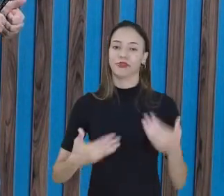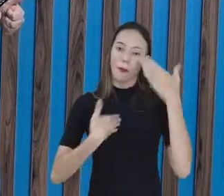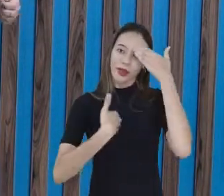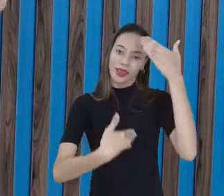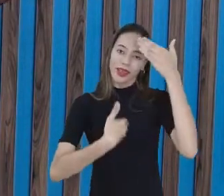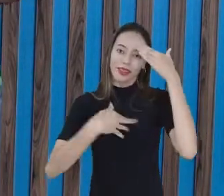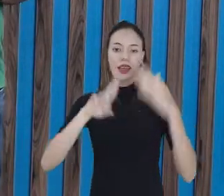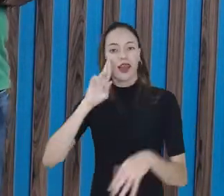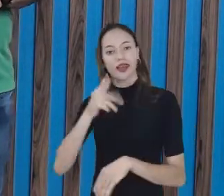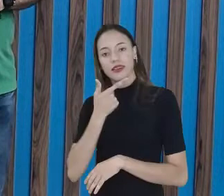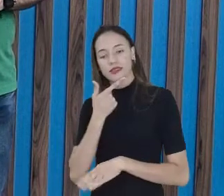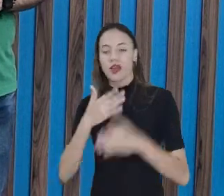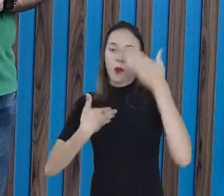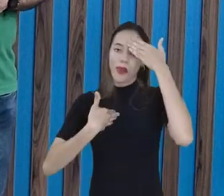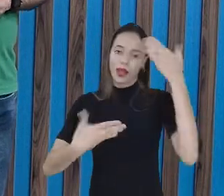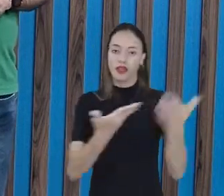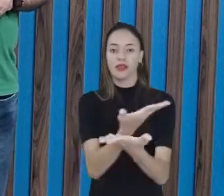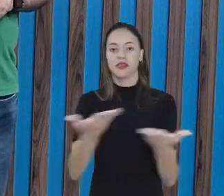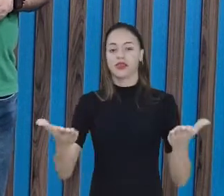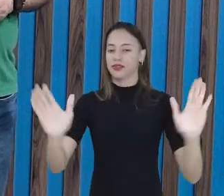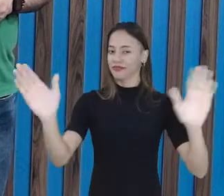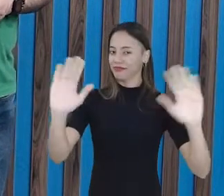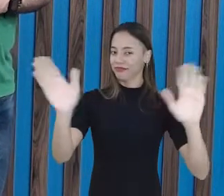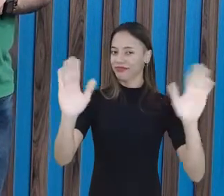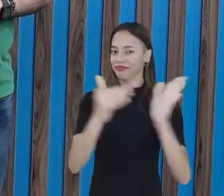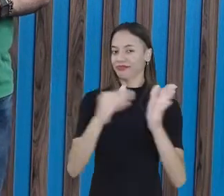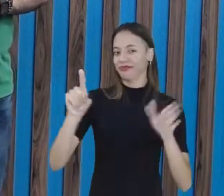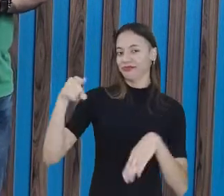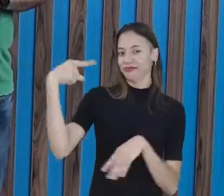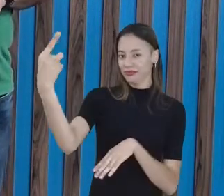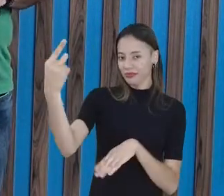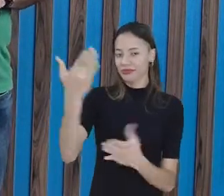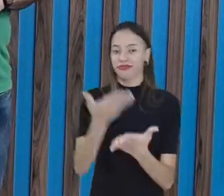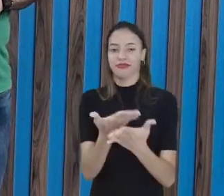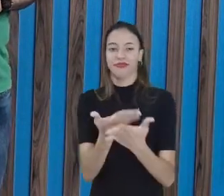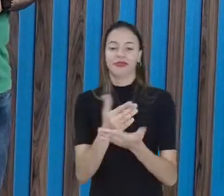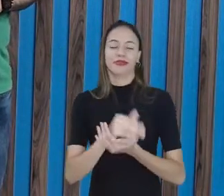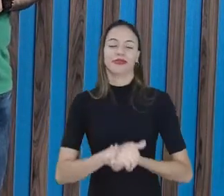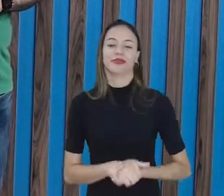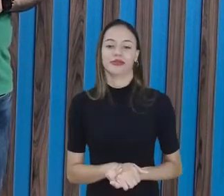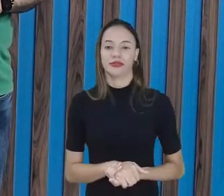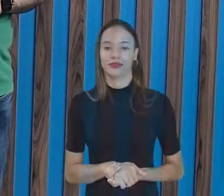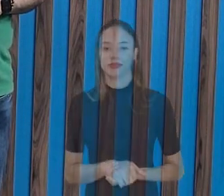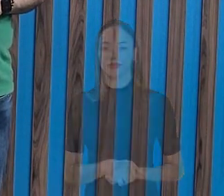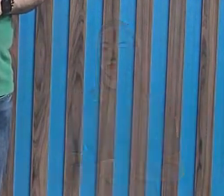Raquel, valeu pessoal, tchau, tchau e até a nossa próxima aula.